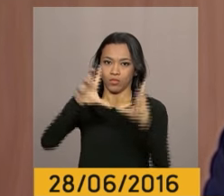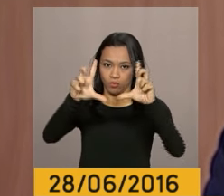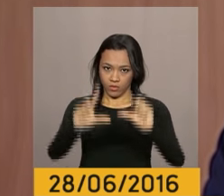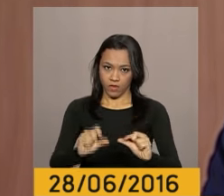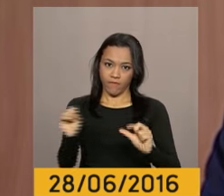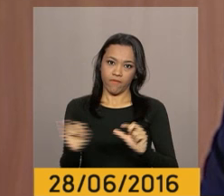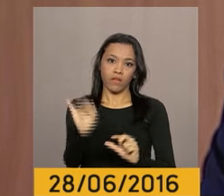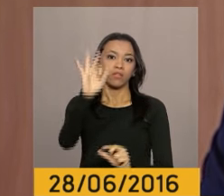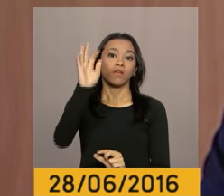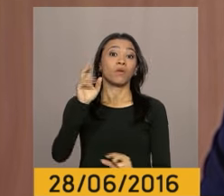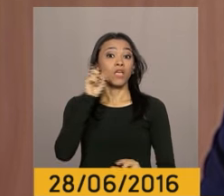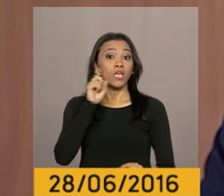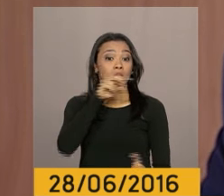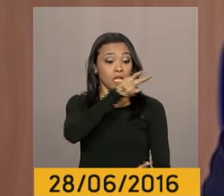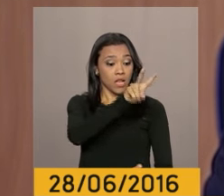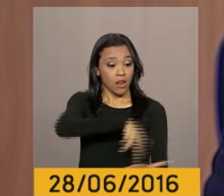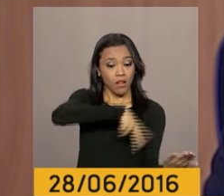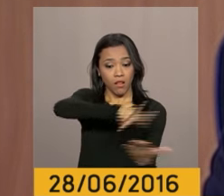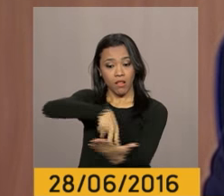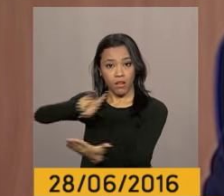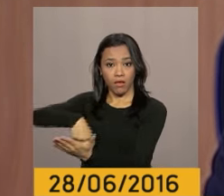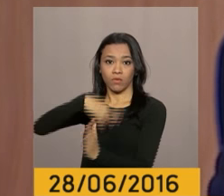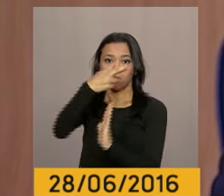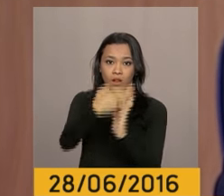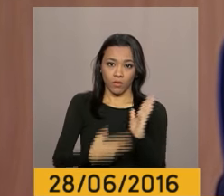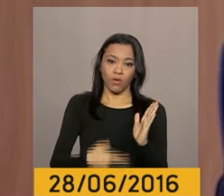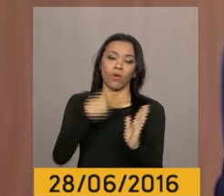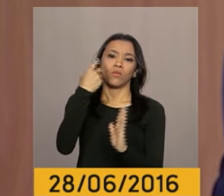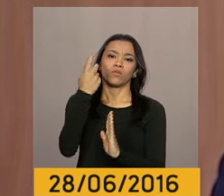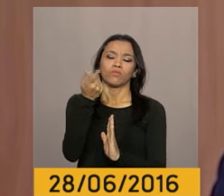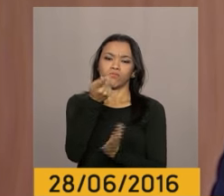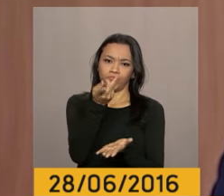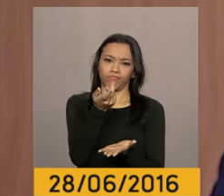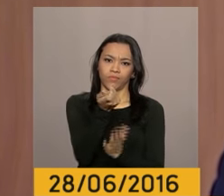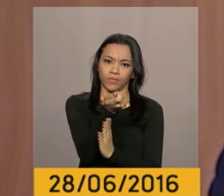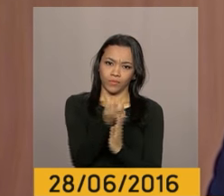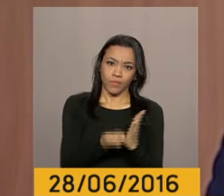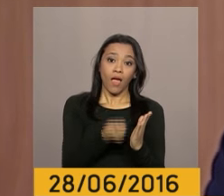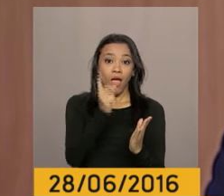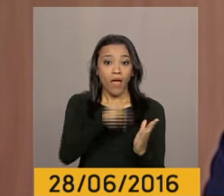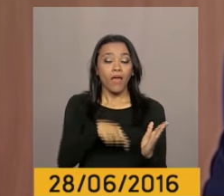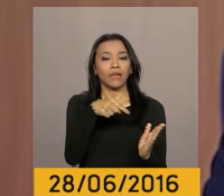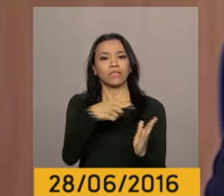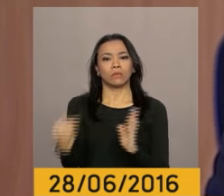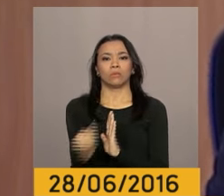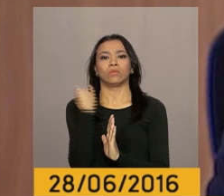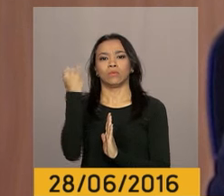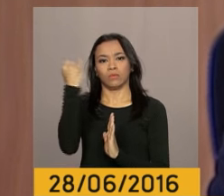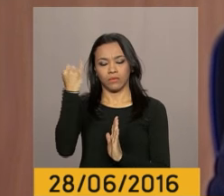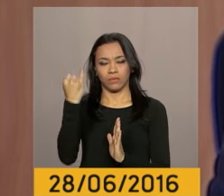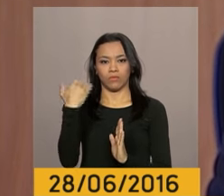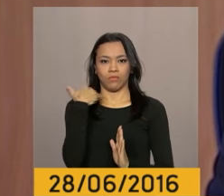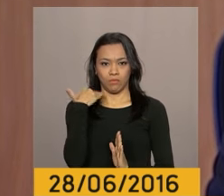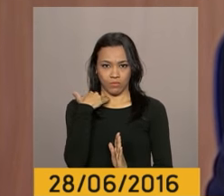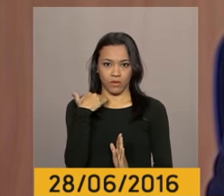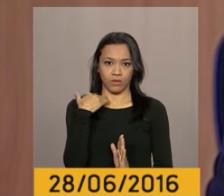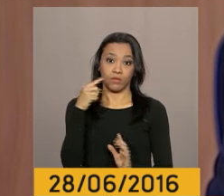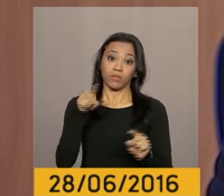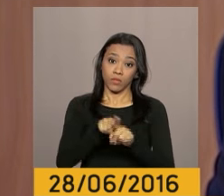seus documentos oficiais, que é a comunicação mais relevante do Banco Central com a